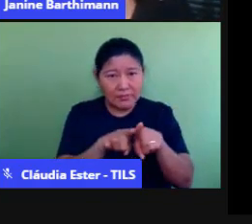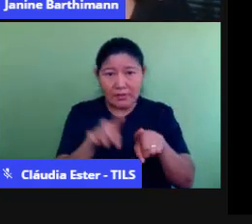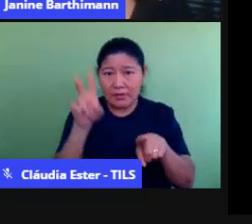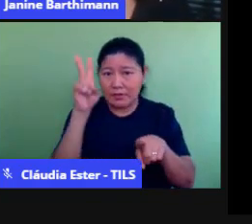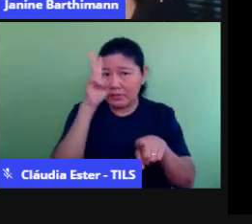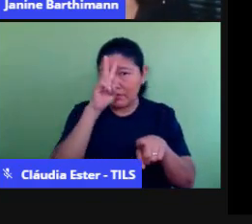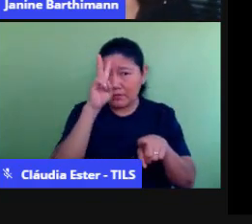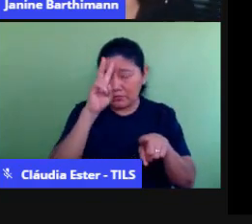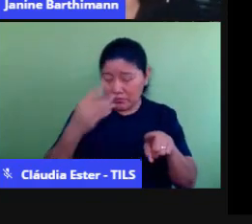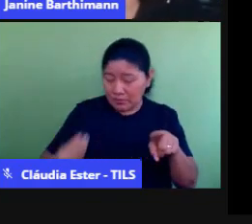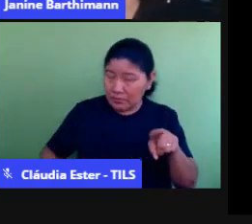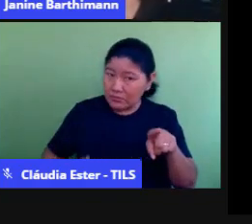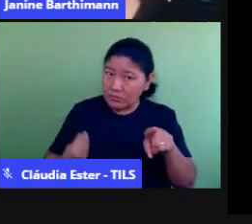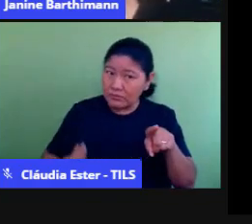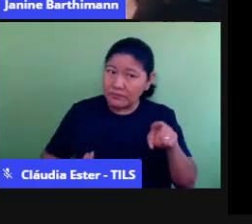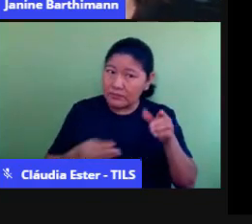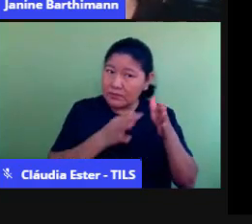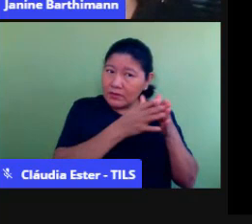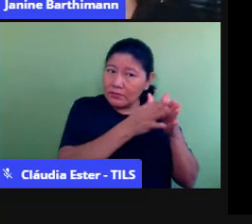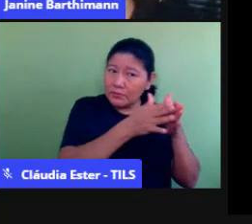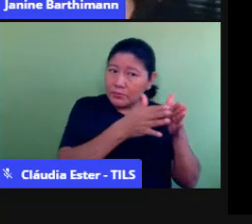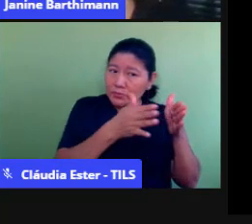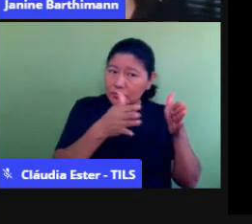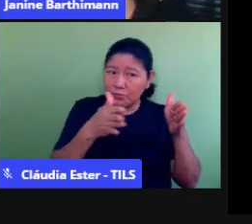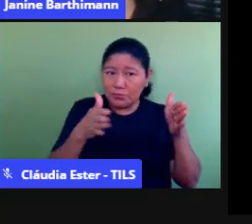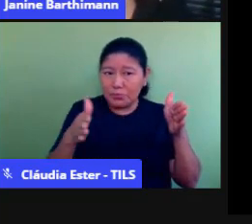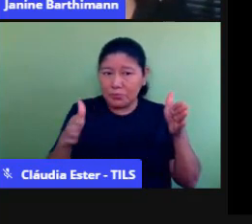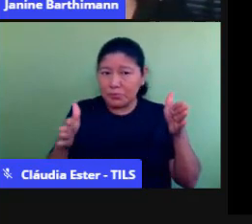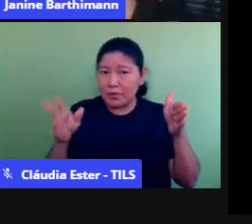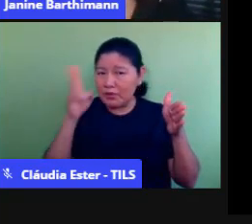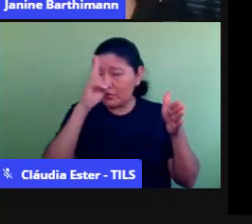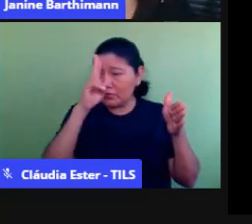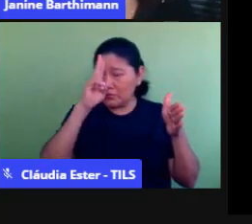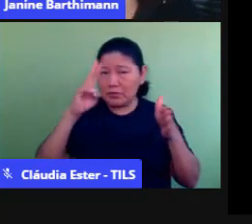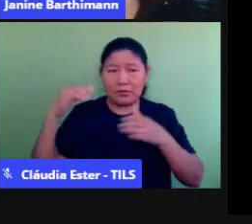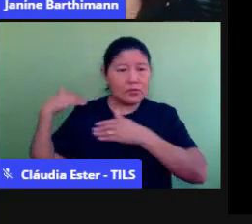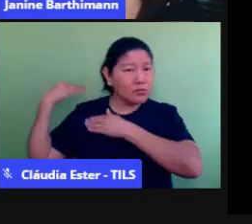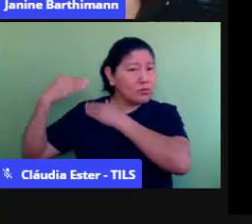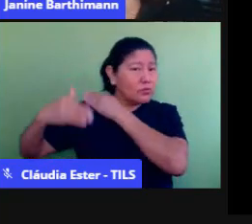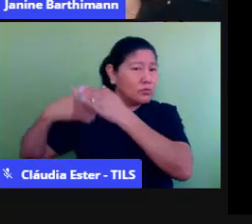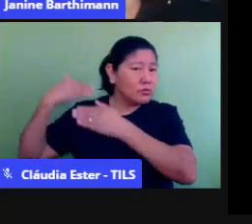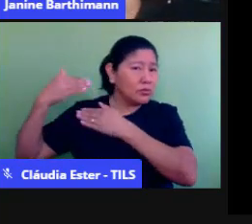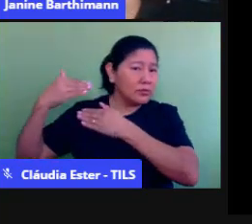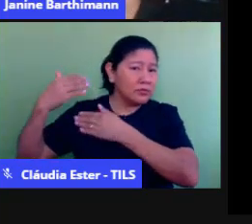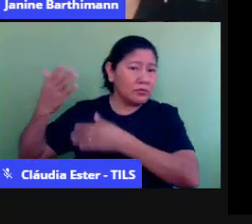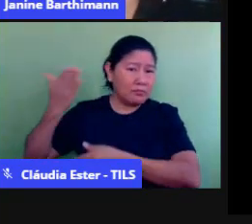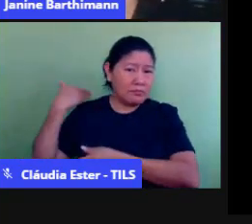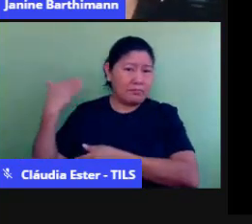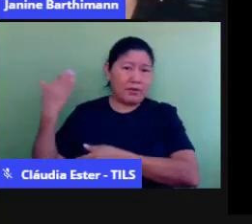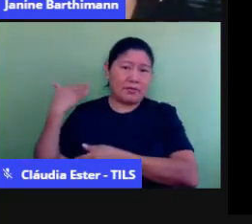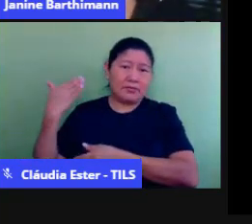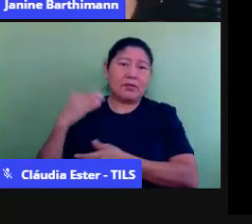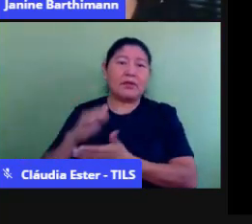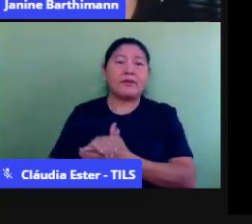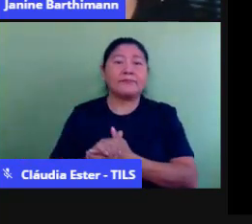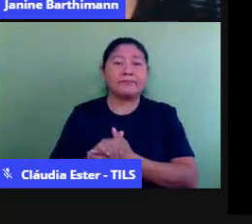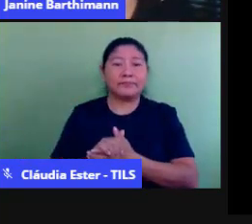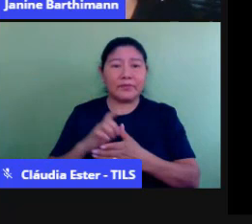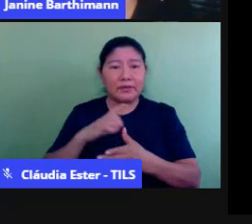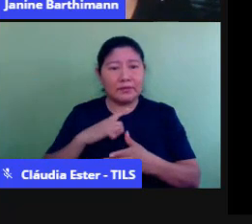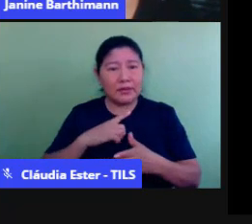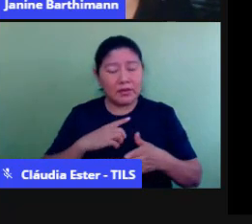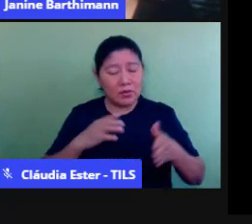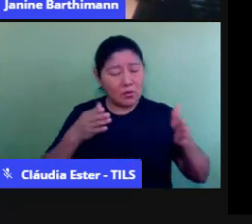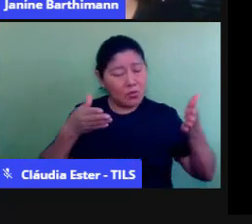perspectiva não apenas de um registro do passado, mas de uma relação entre o presente